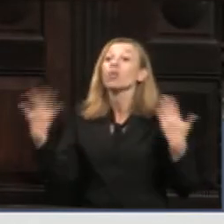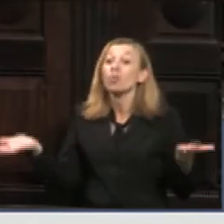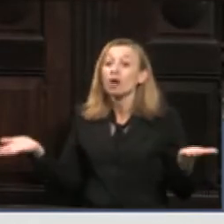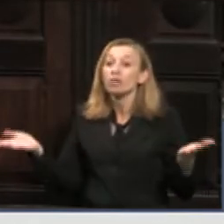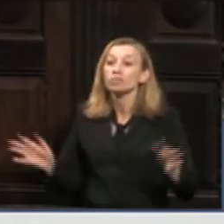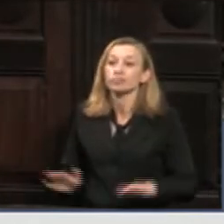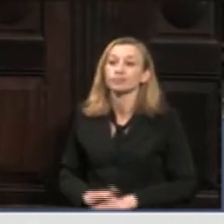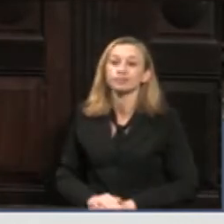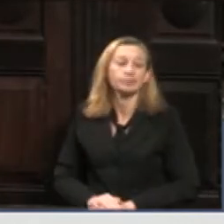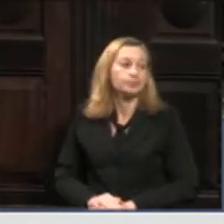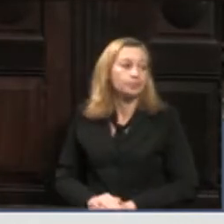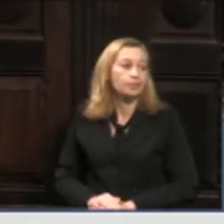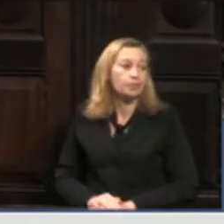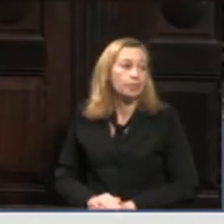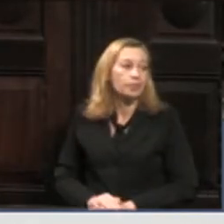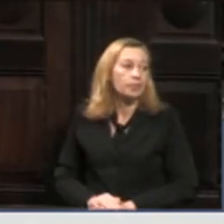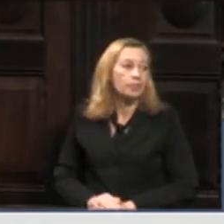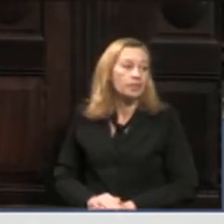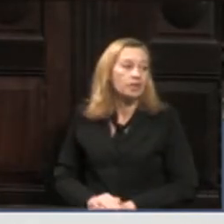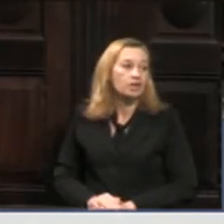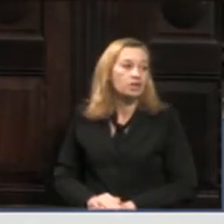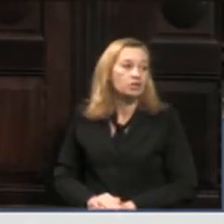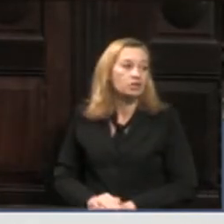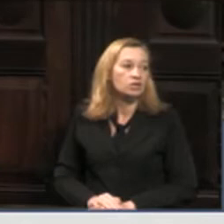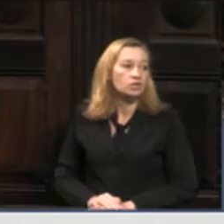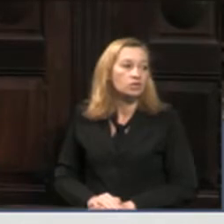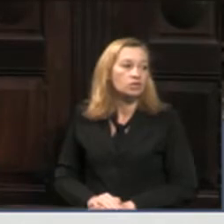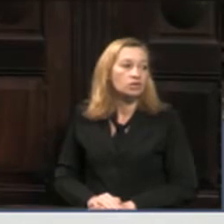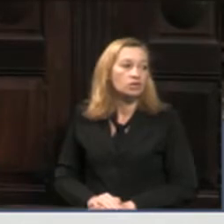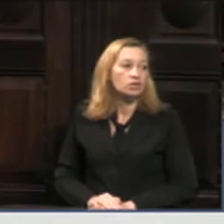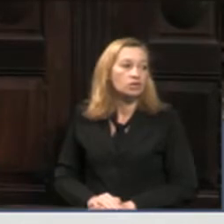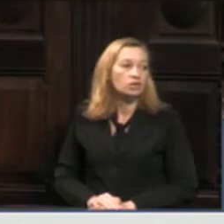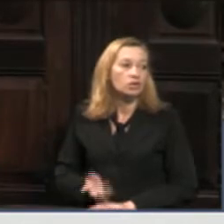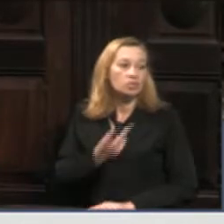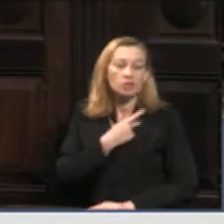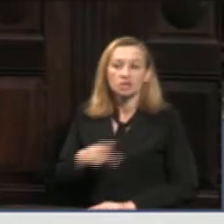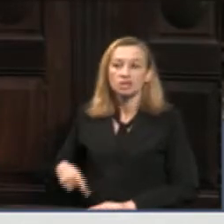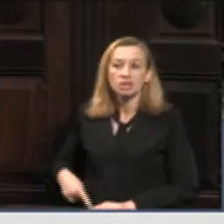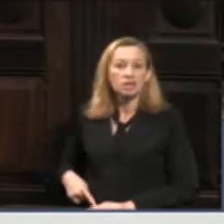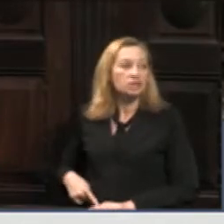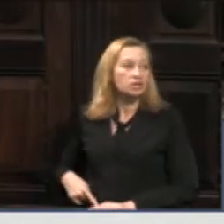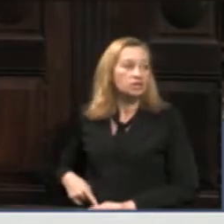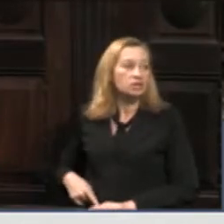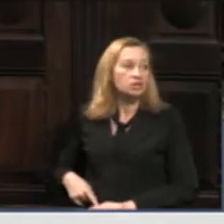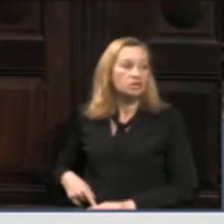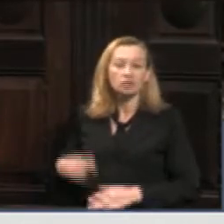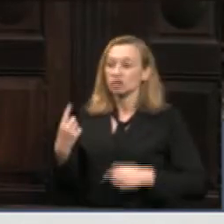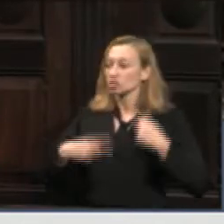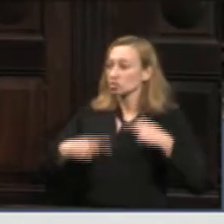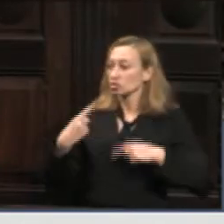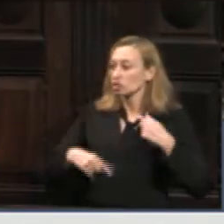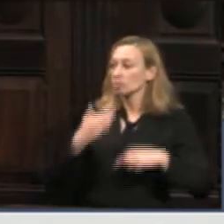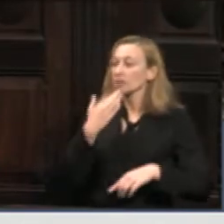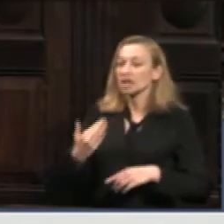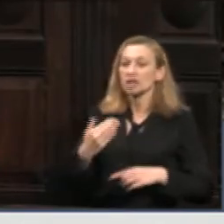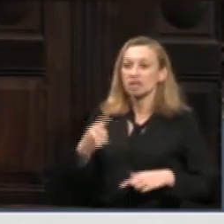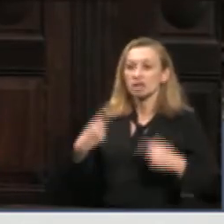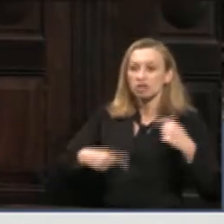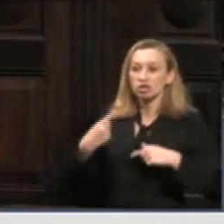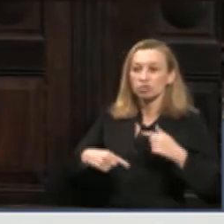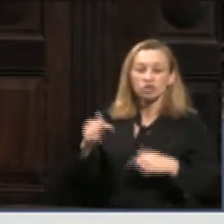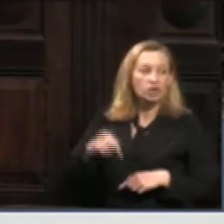defendem? Vou propor, senhor presidente, por escrito ao presidente da Casa, um debate aqui,